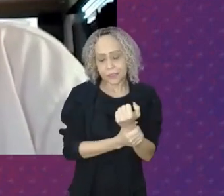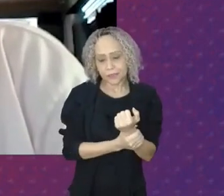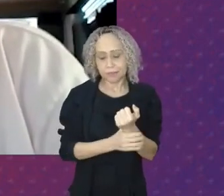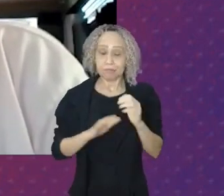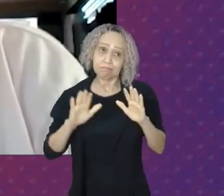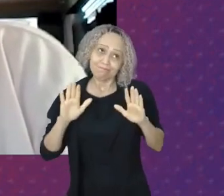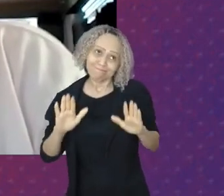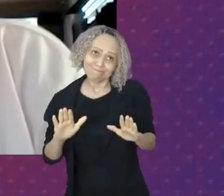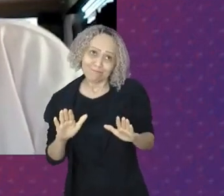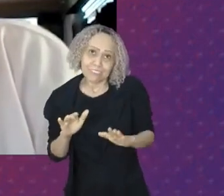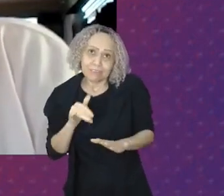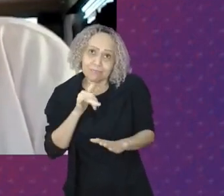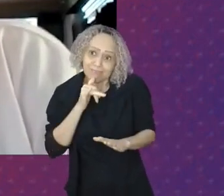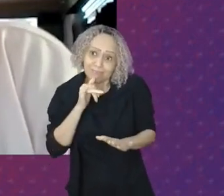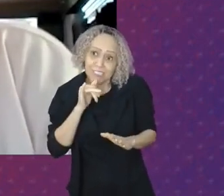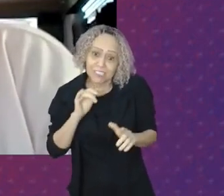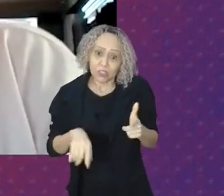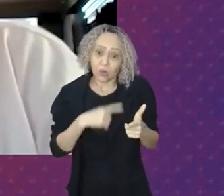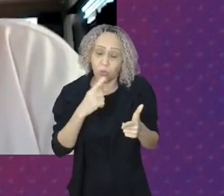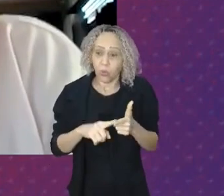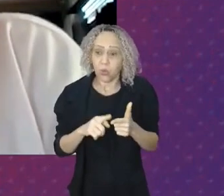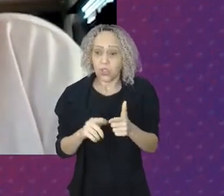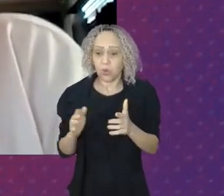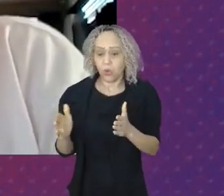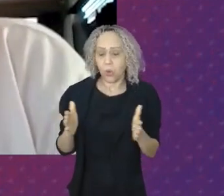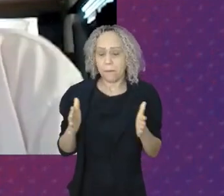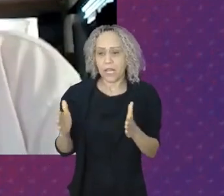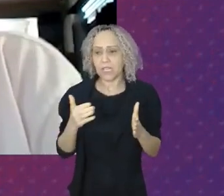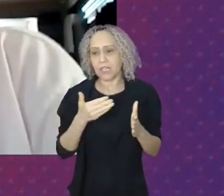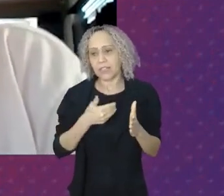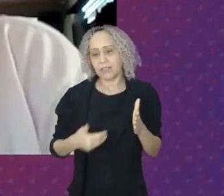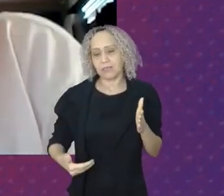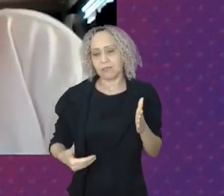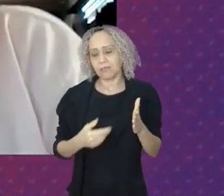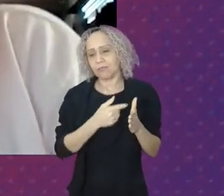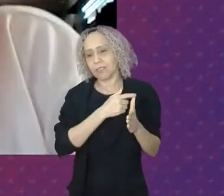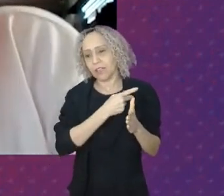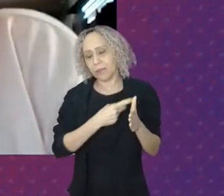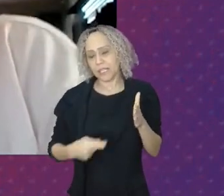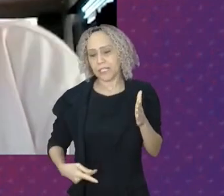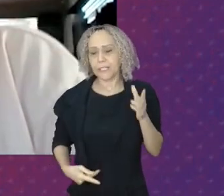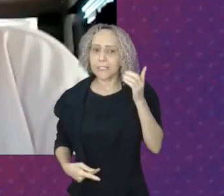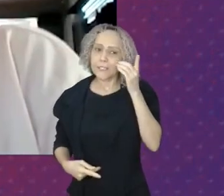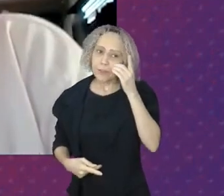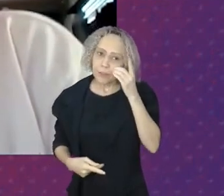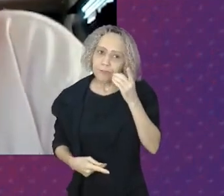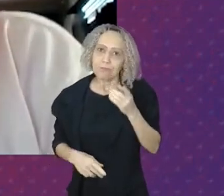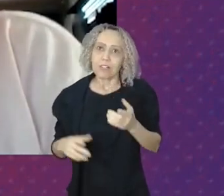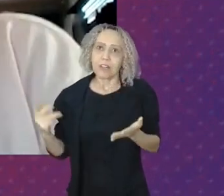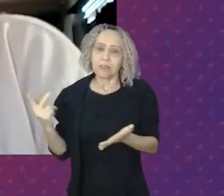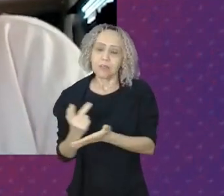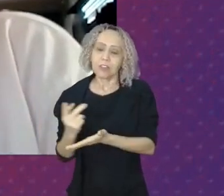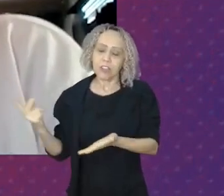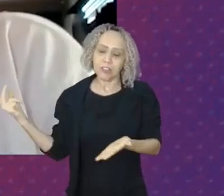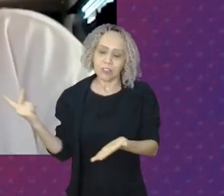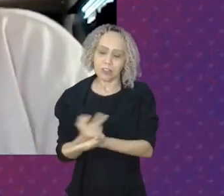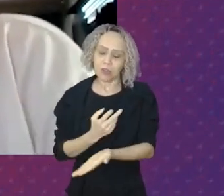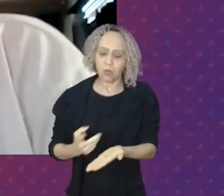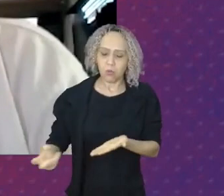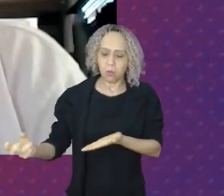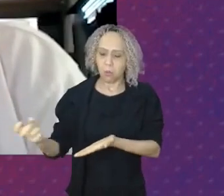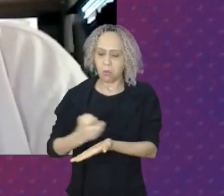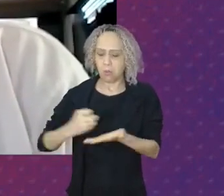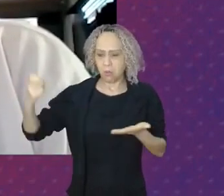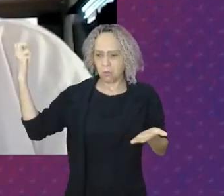presidenta, um golpe de Estado muito bem arquitetado, e que, junto com esse golpe, vem a derrocada dessas